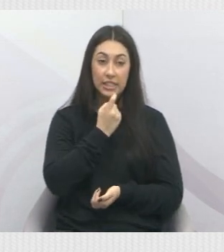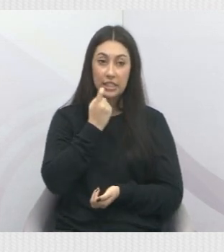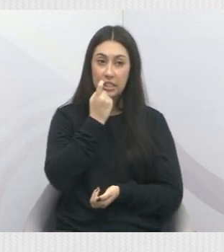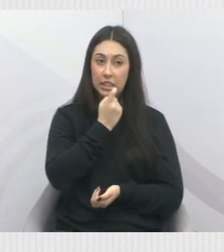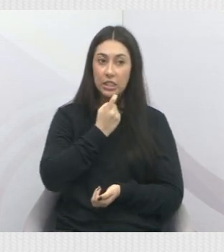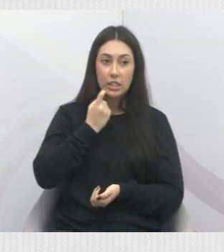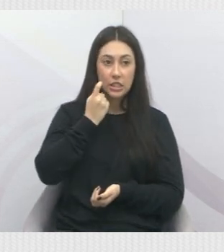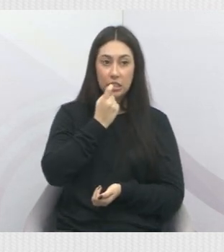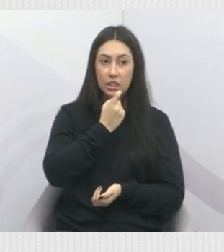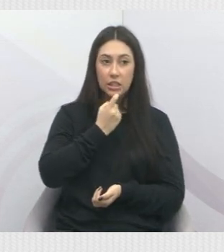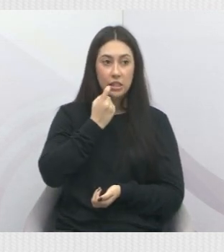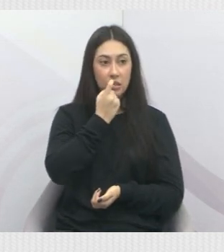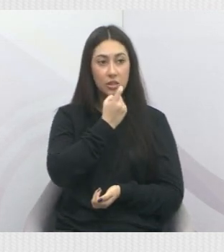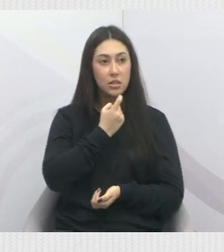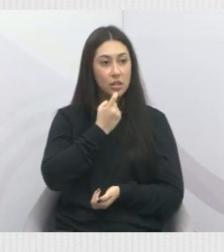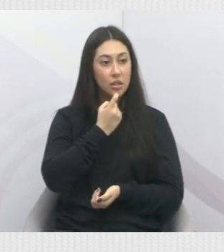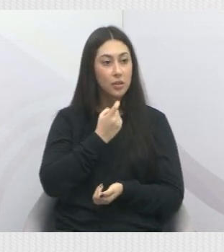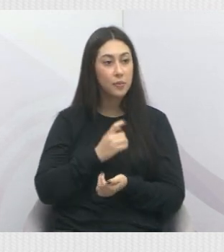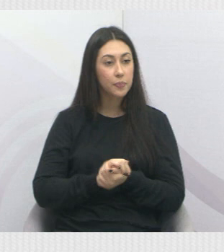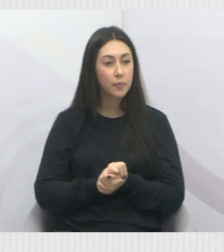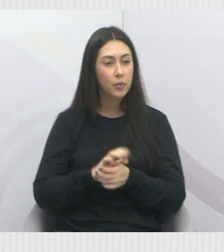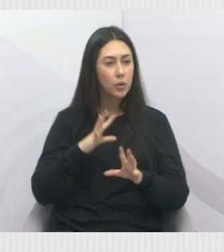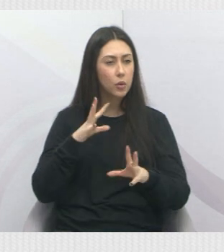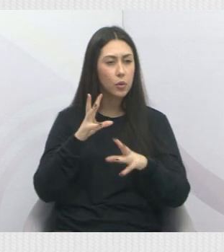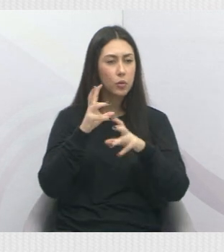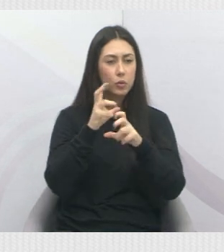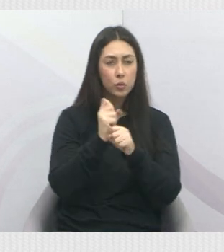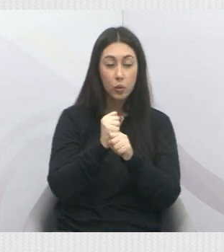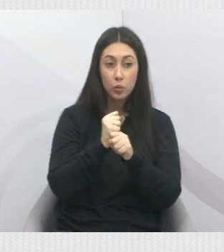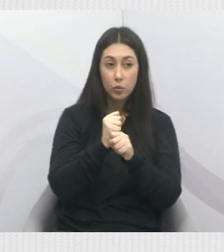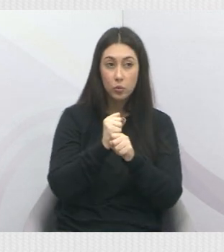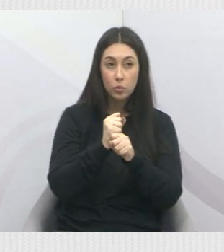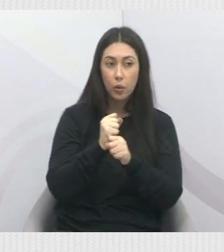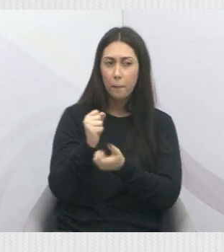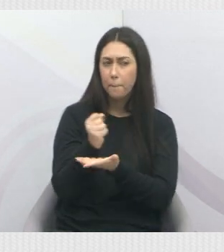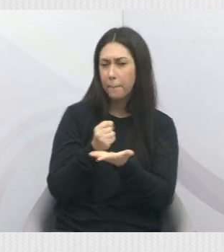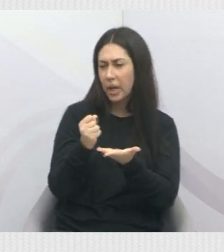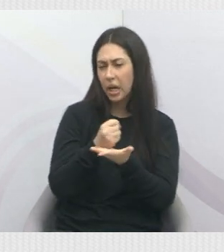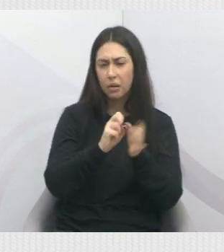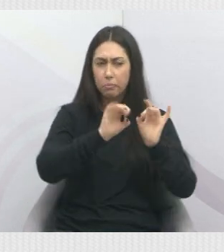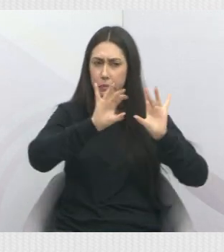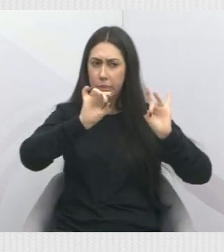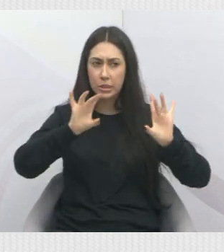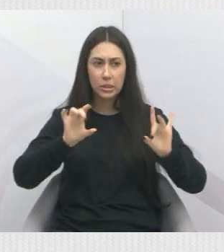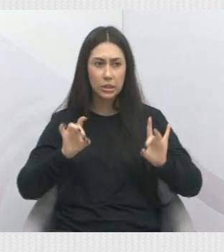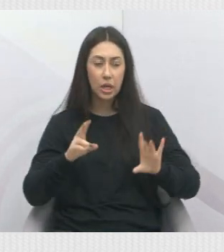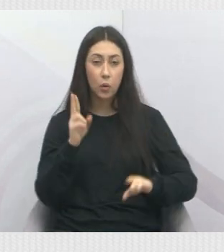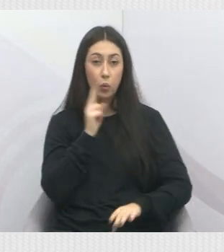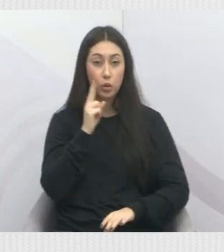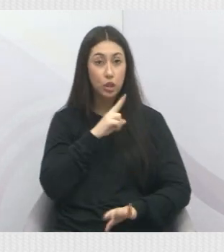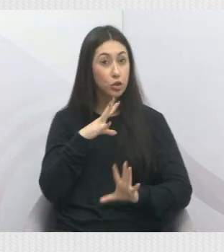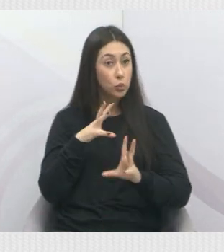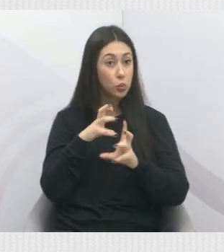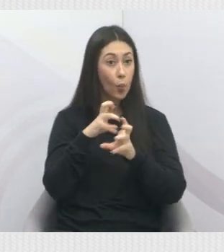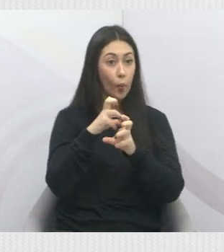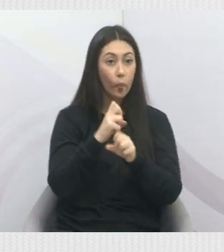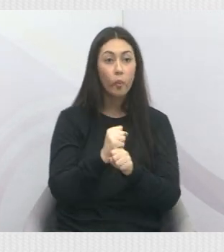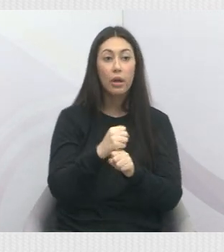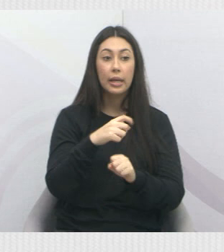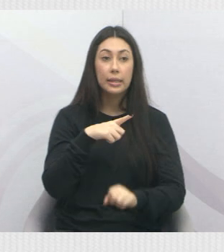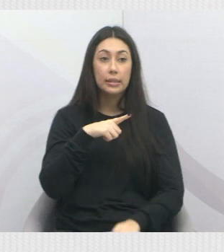Odontologia. Odontologia total, né, tanto atenção básica, atenção especializada e urgência.